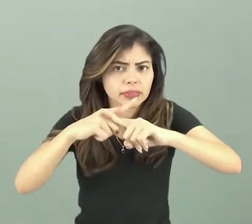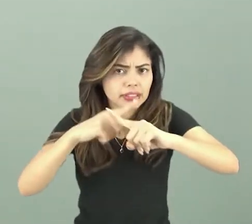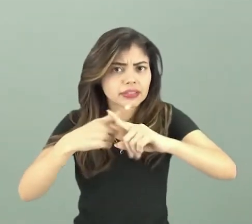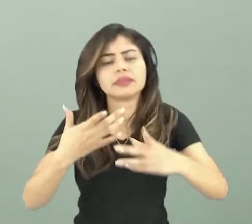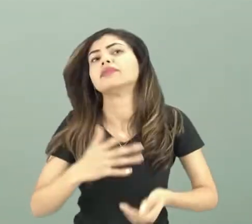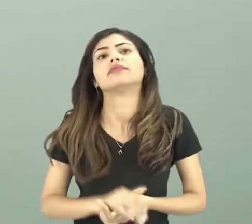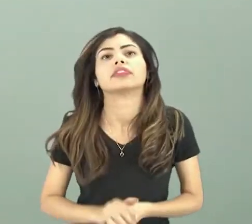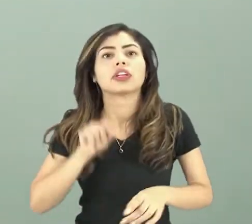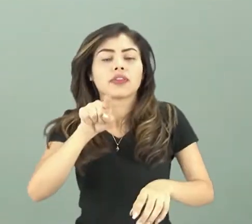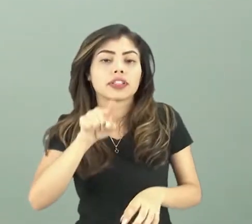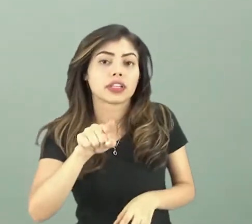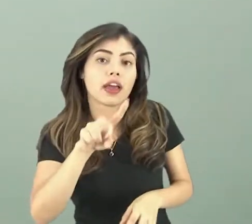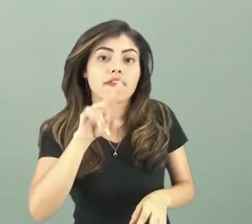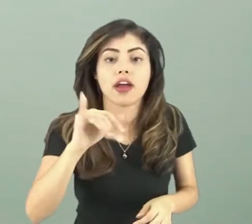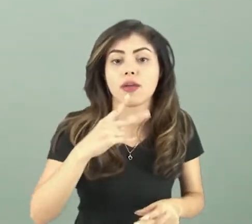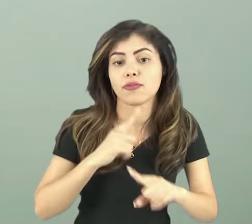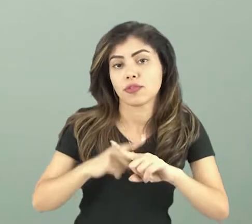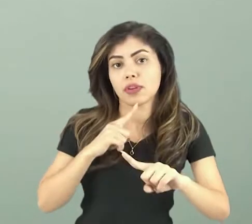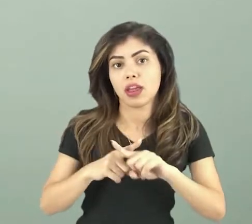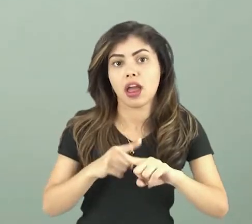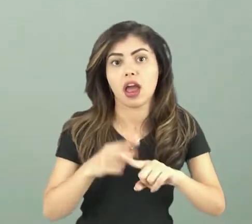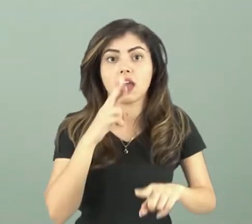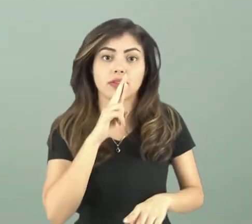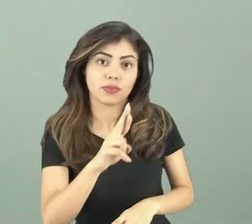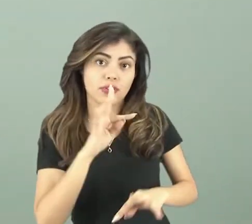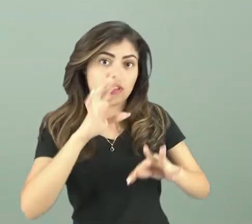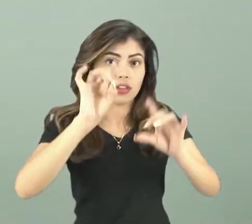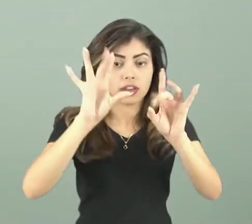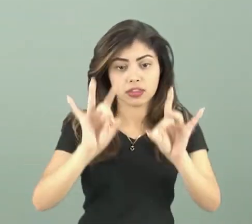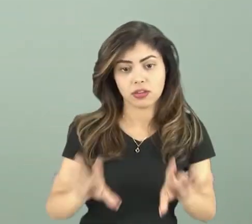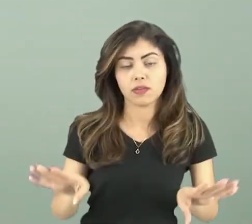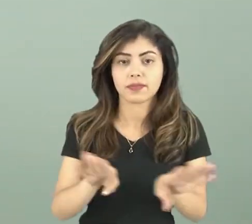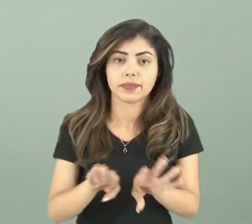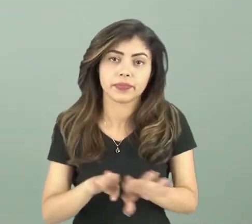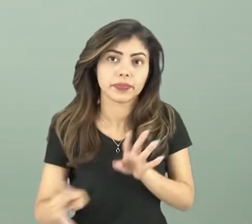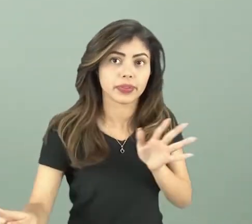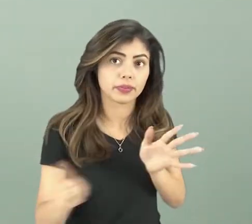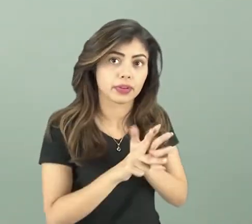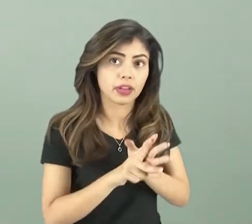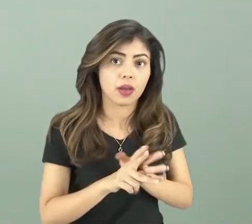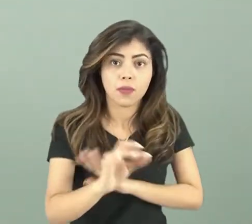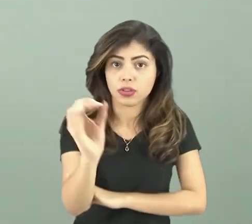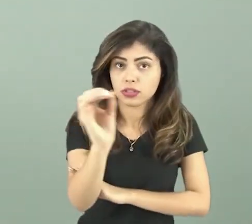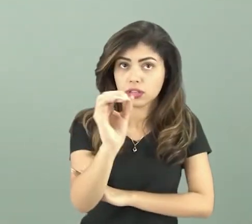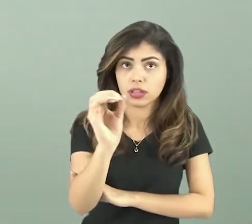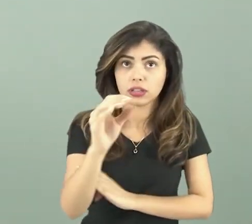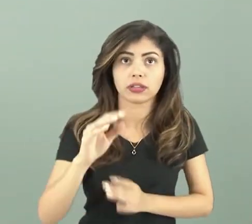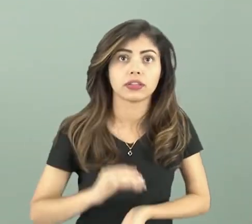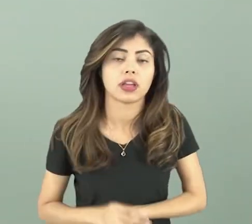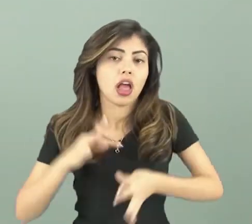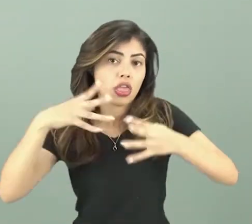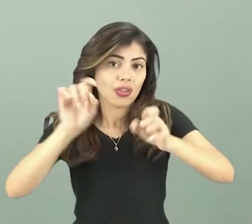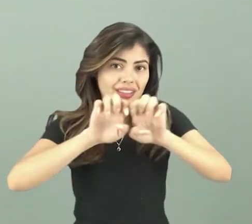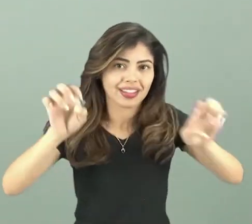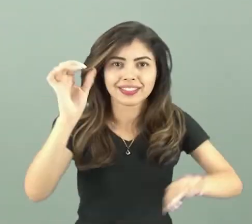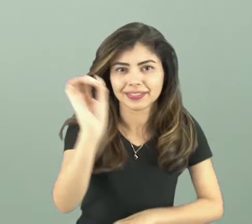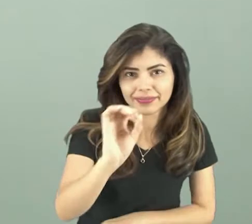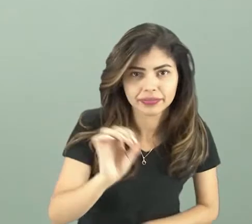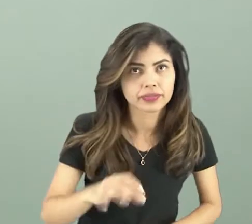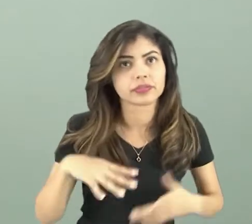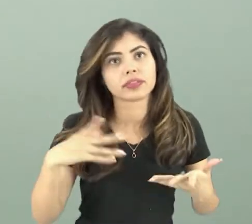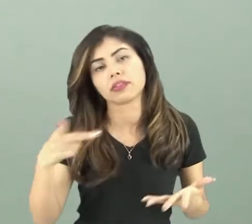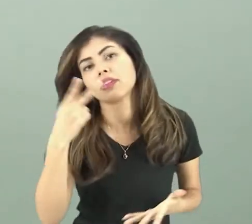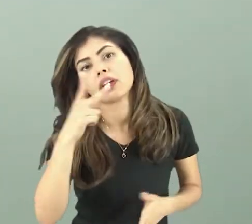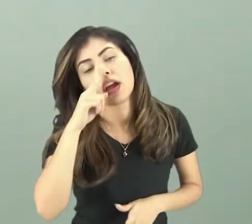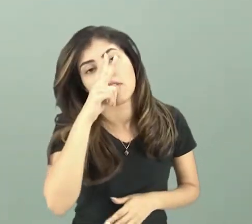multiplicando? Então, você ia multiplicar o valor das grandezas, os valores delas, por zero, e a equação toda ia zerar. Então, a gente vai